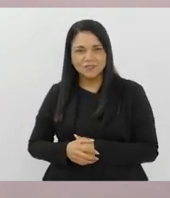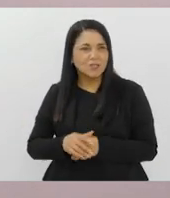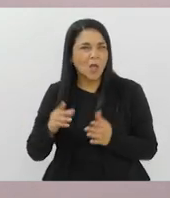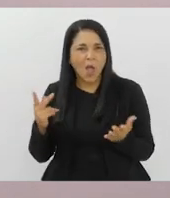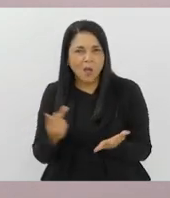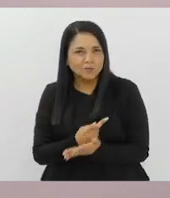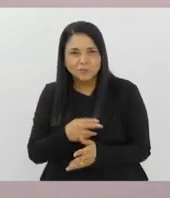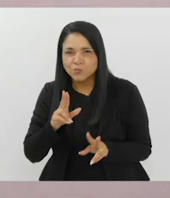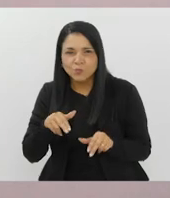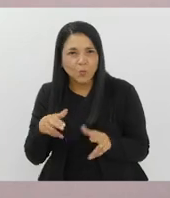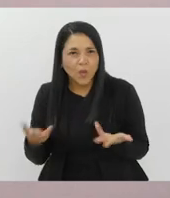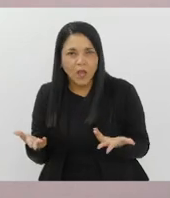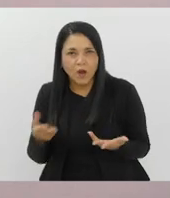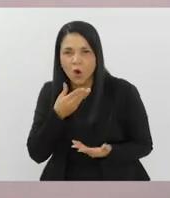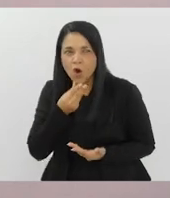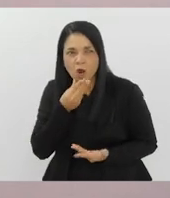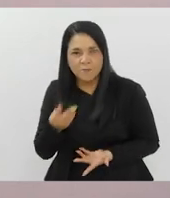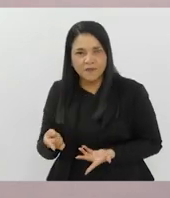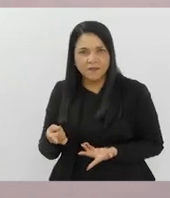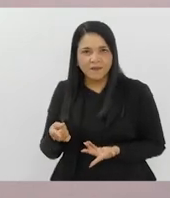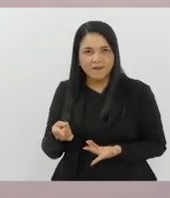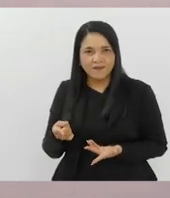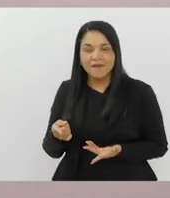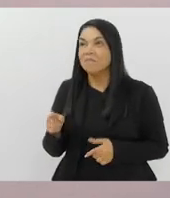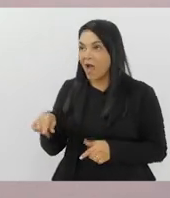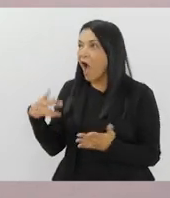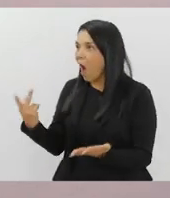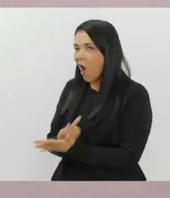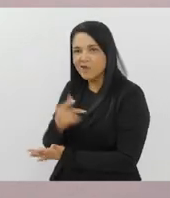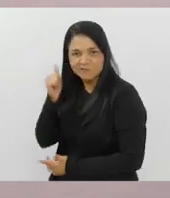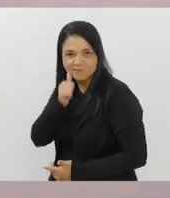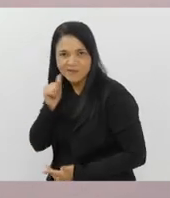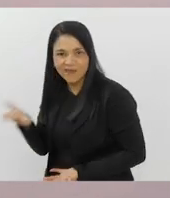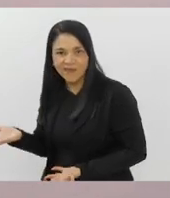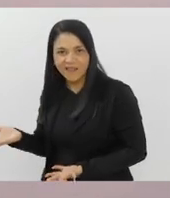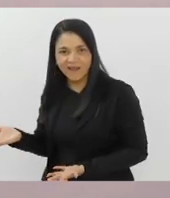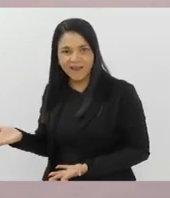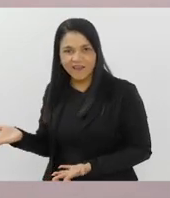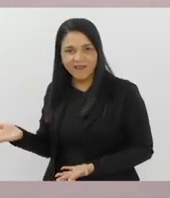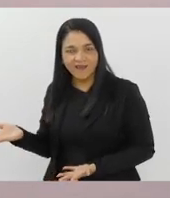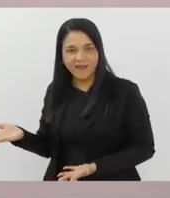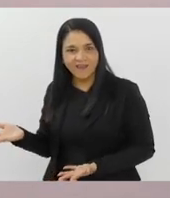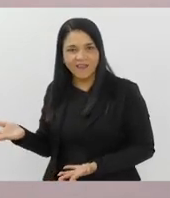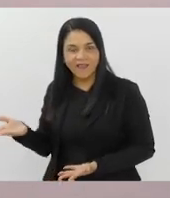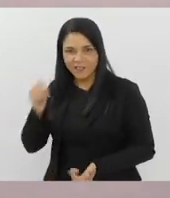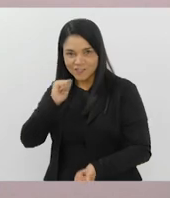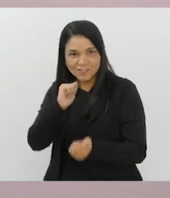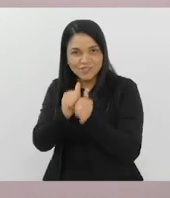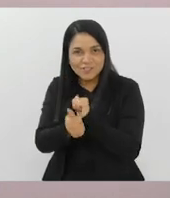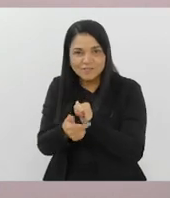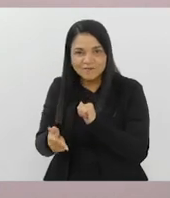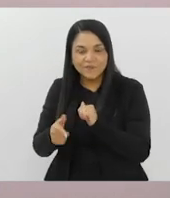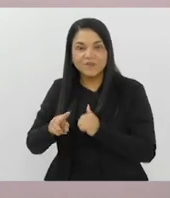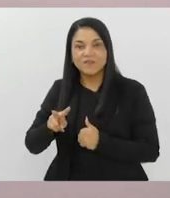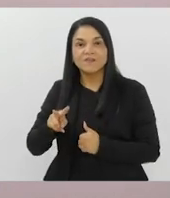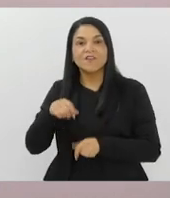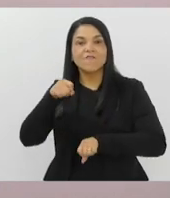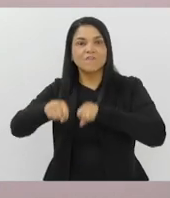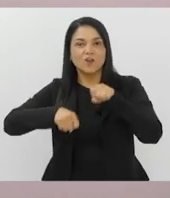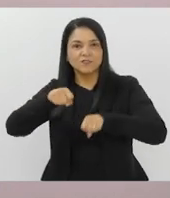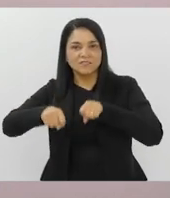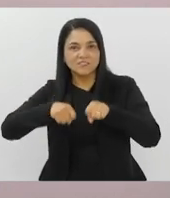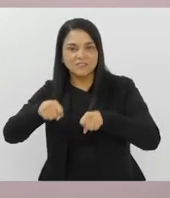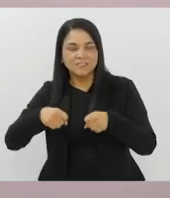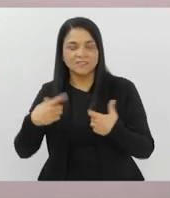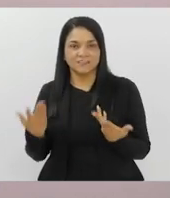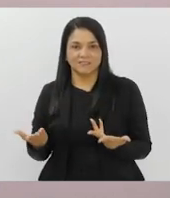homem, mas isso acontece com uma mulher esportista, velocista, no caso. Então, fica